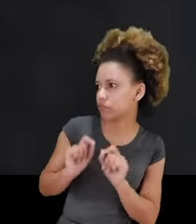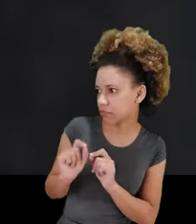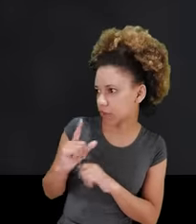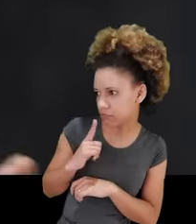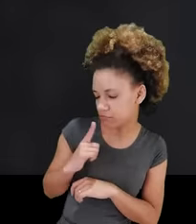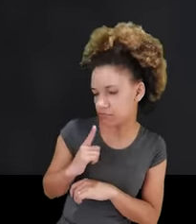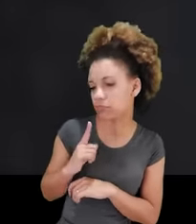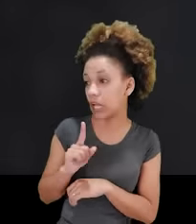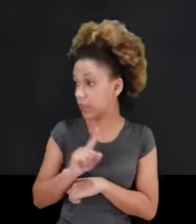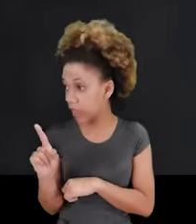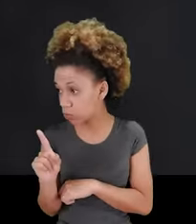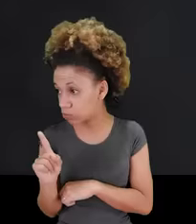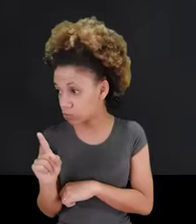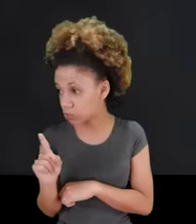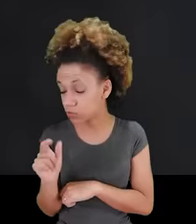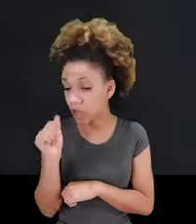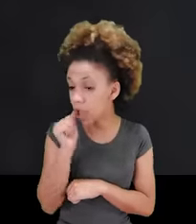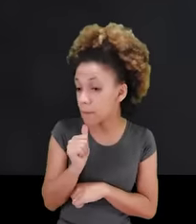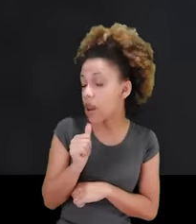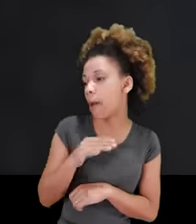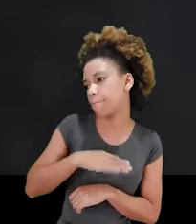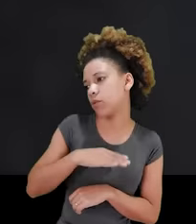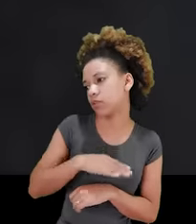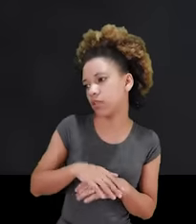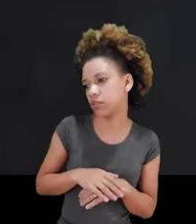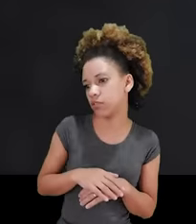de começar logo a pôr a mão, a mulher portuguesa